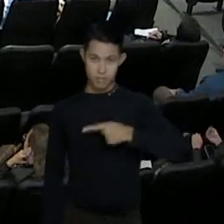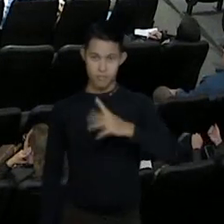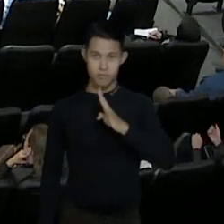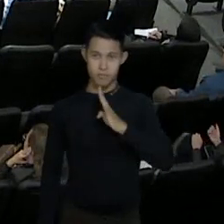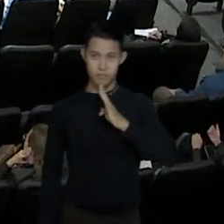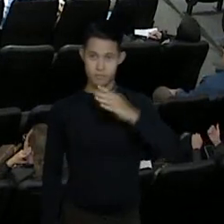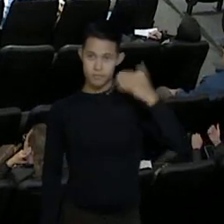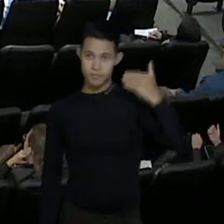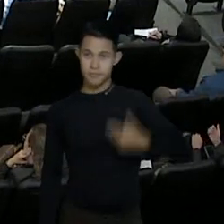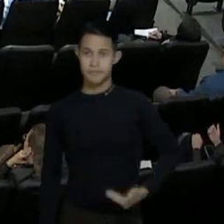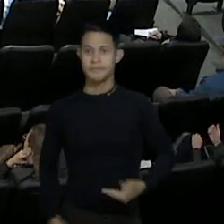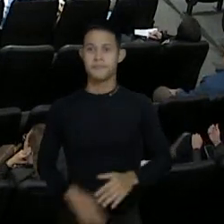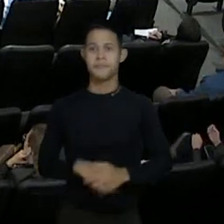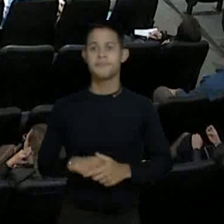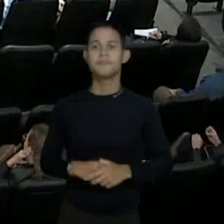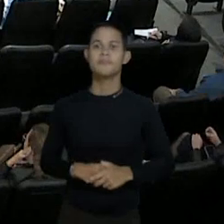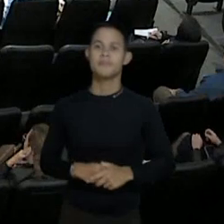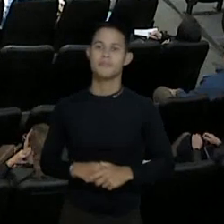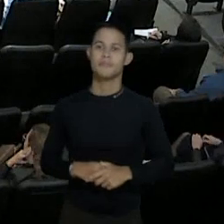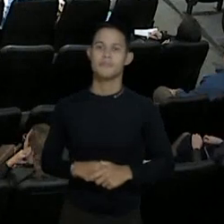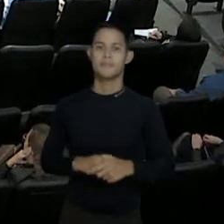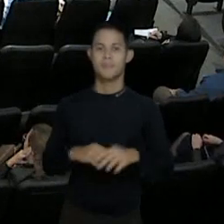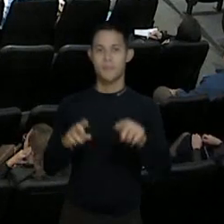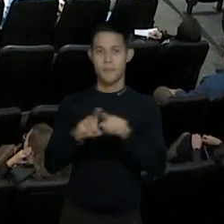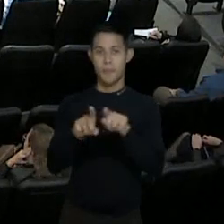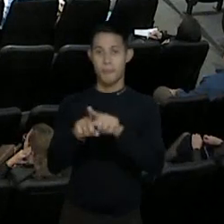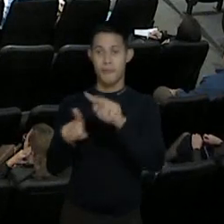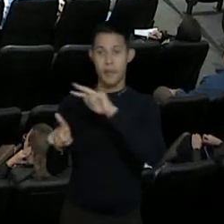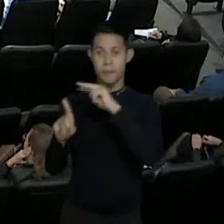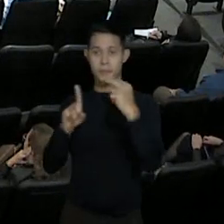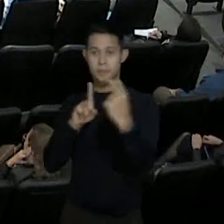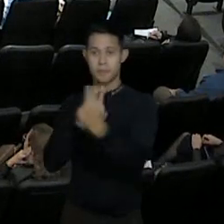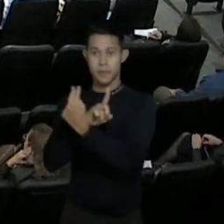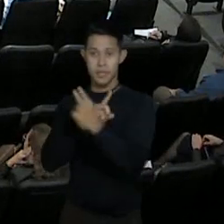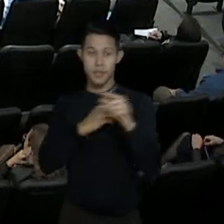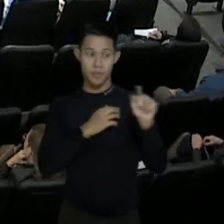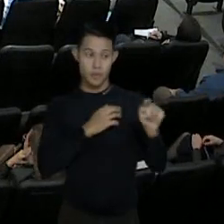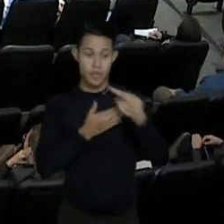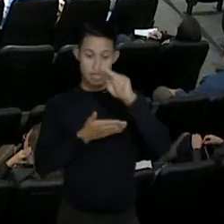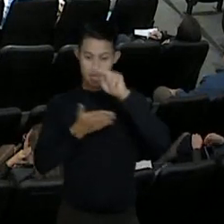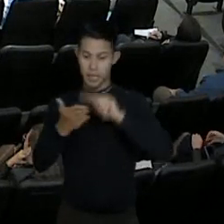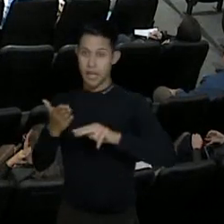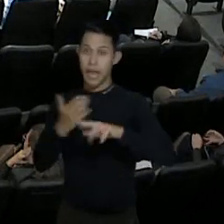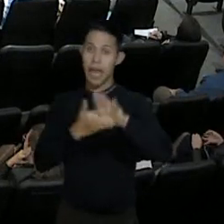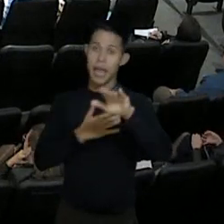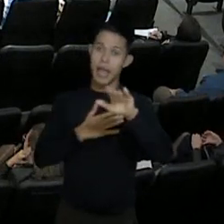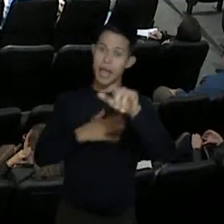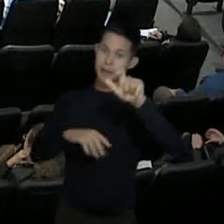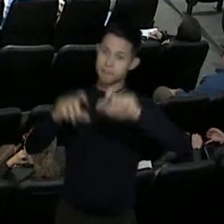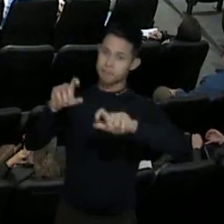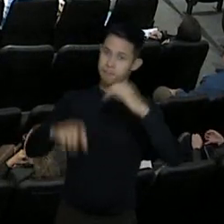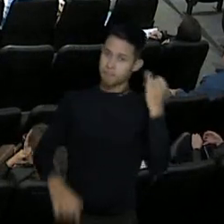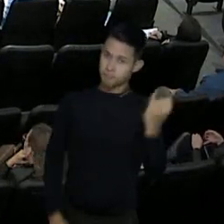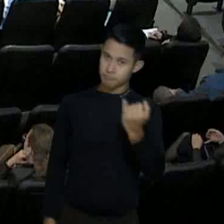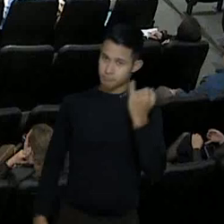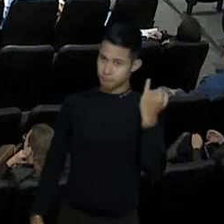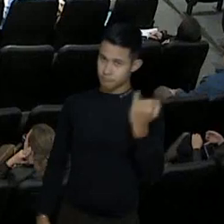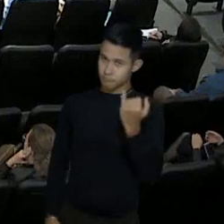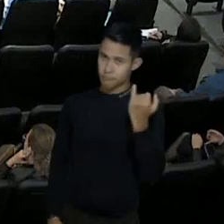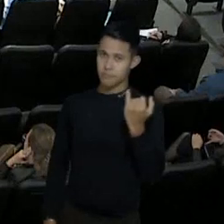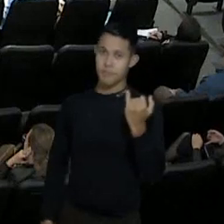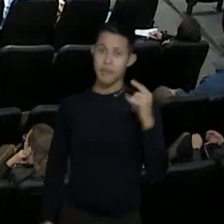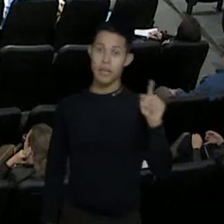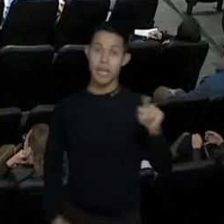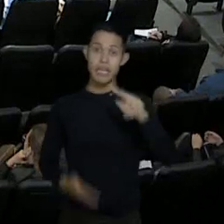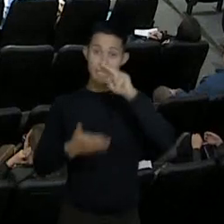e a perspectiva que ele tem do que ele lê gente isso aqui é muito importante quando ele leu